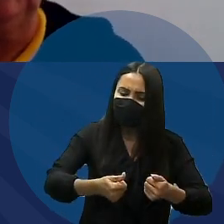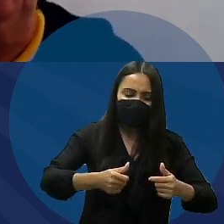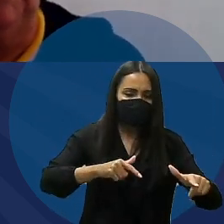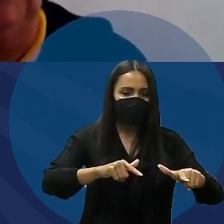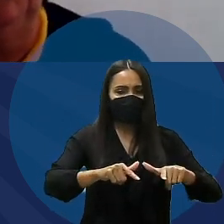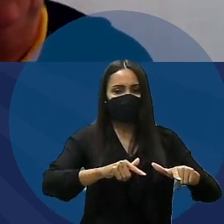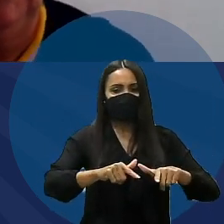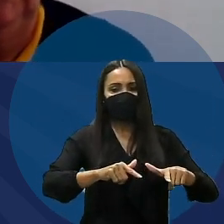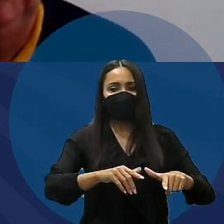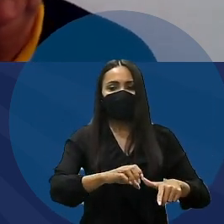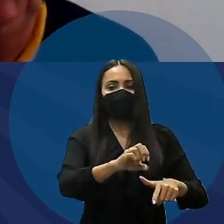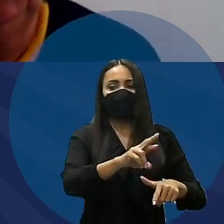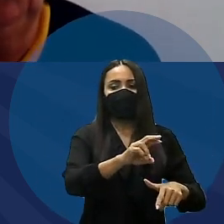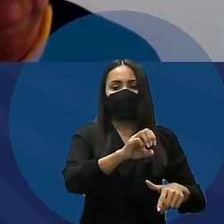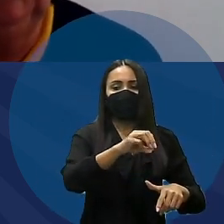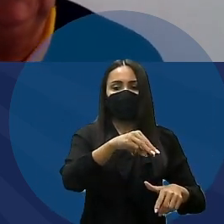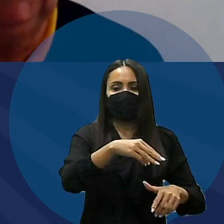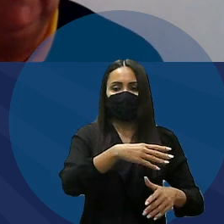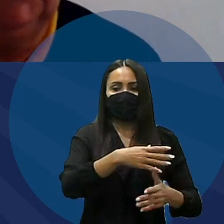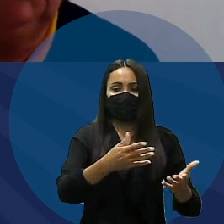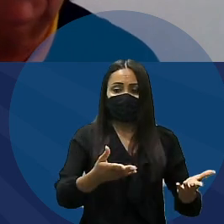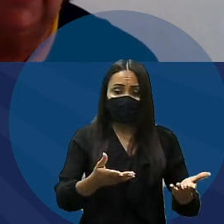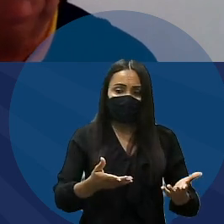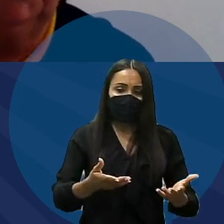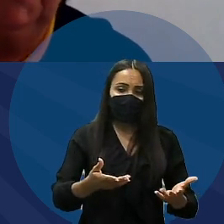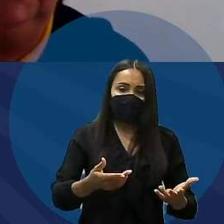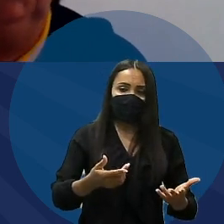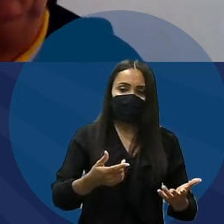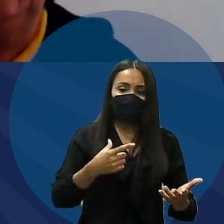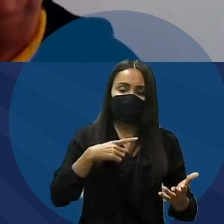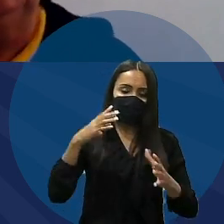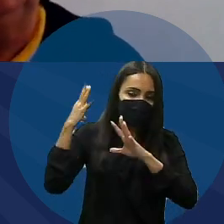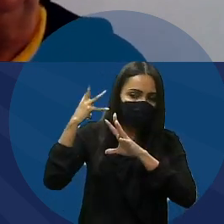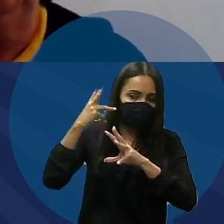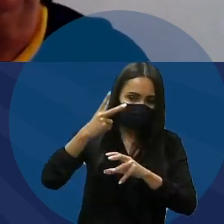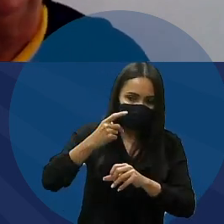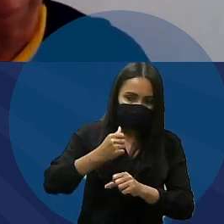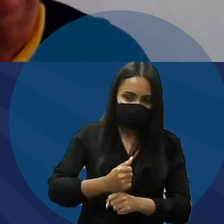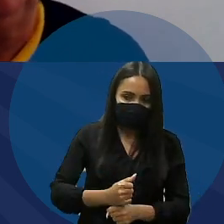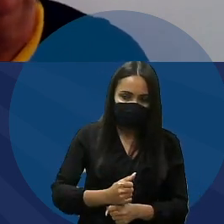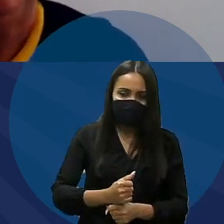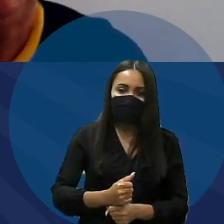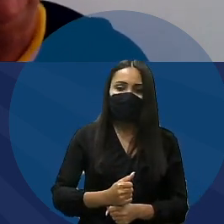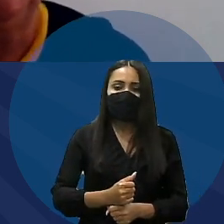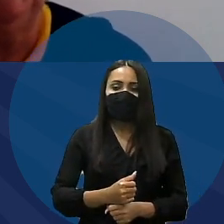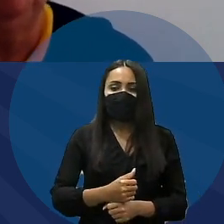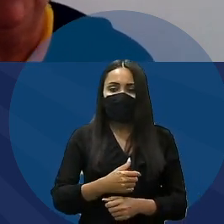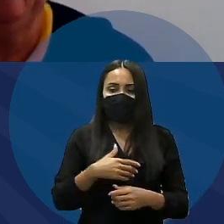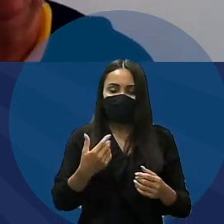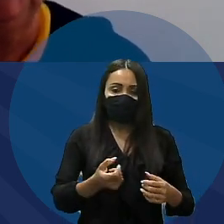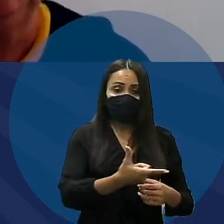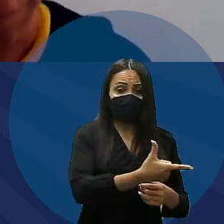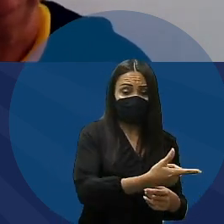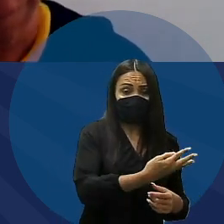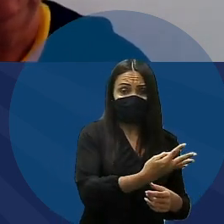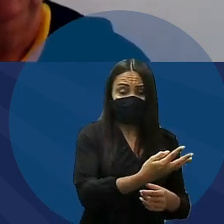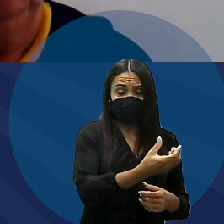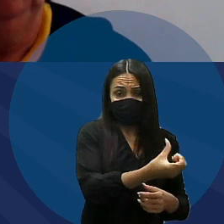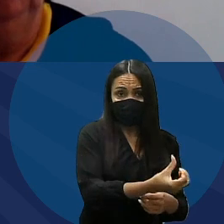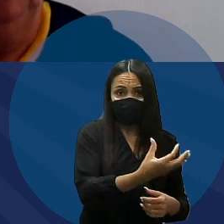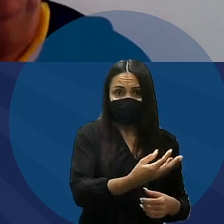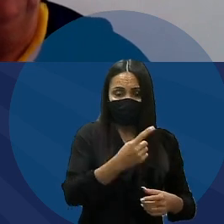Jatobá, seu trabalho, esses números, esses resultados, né, de 200 e pouco passar para 900 empréstimos, eu acho